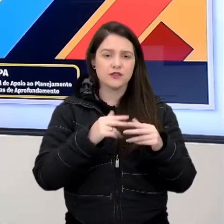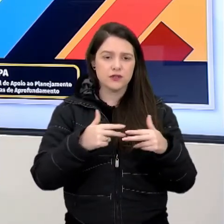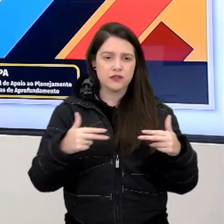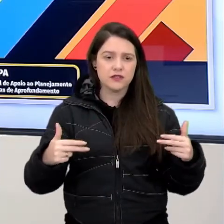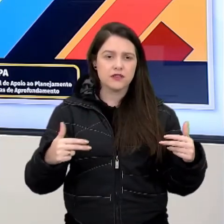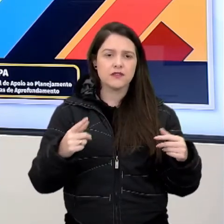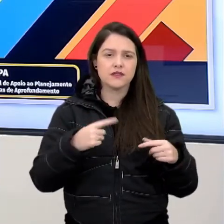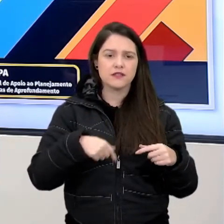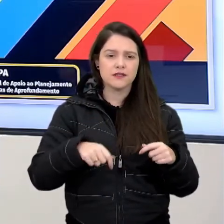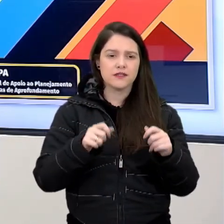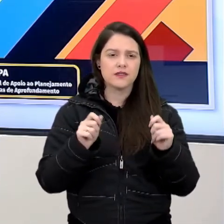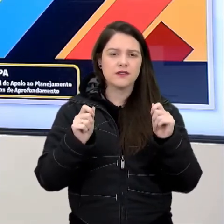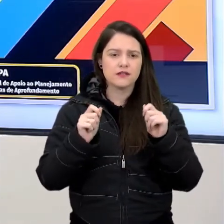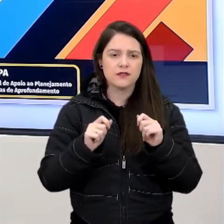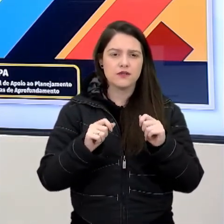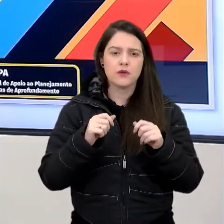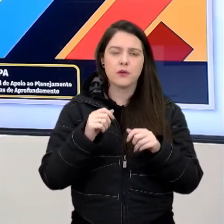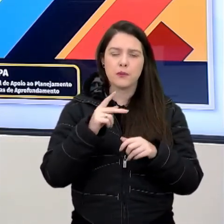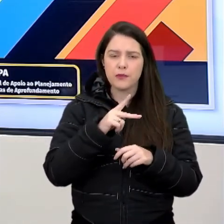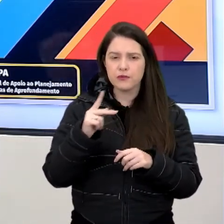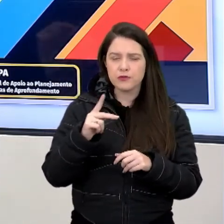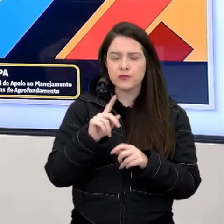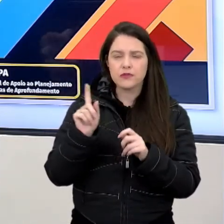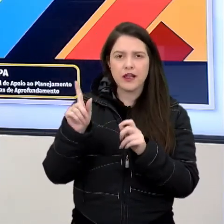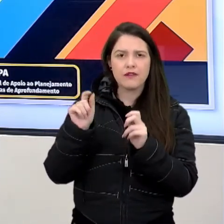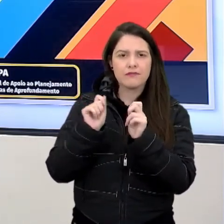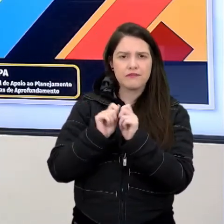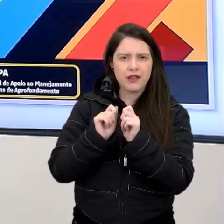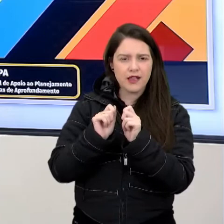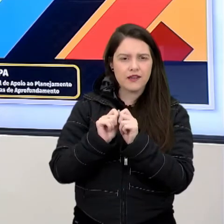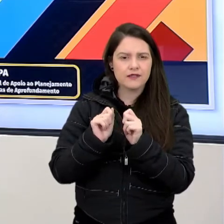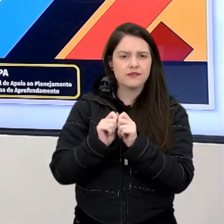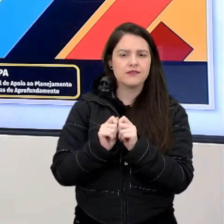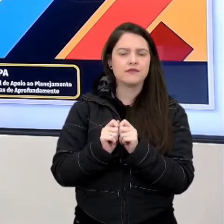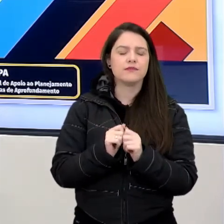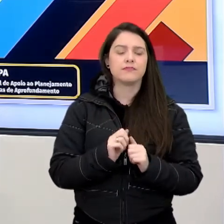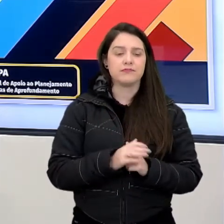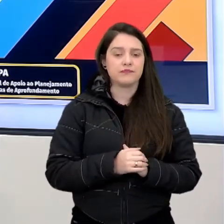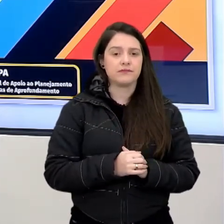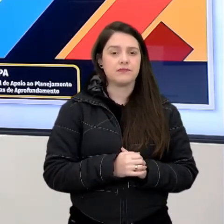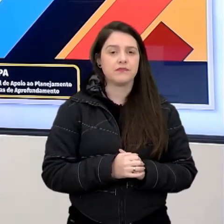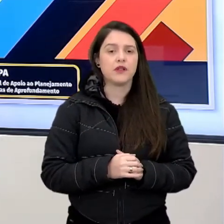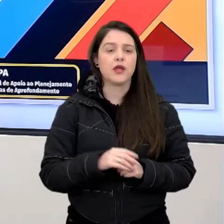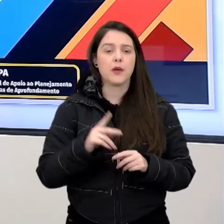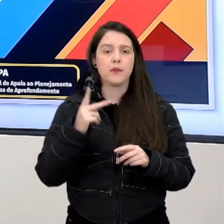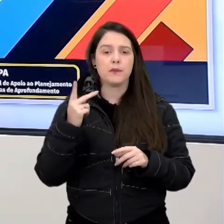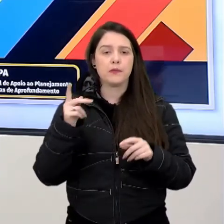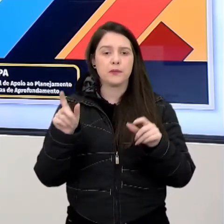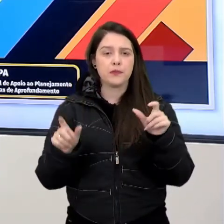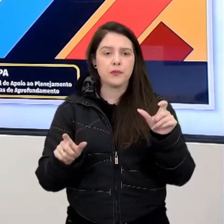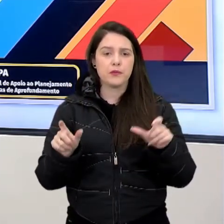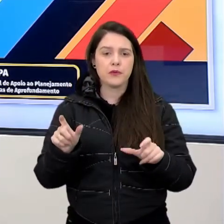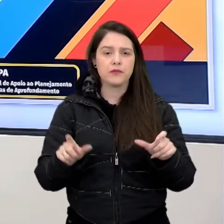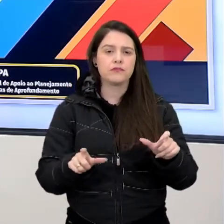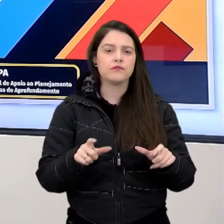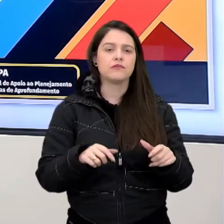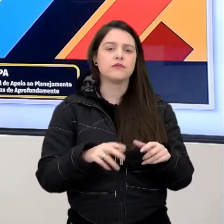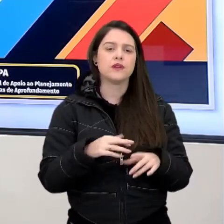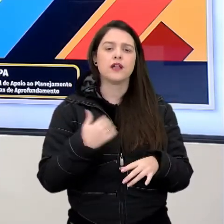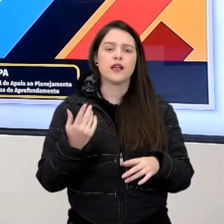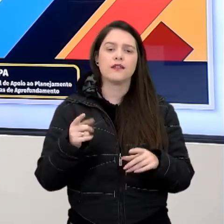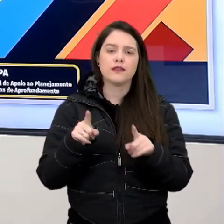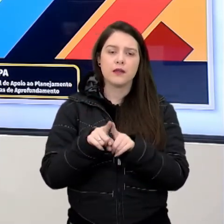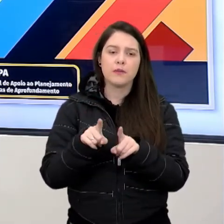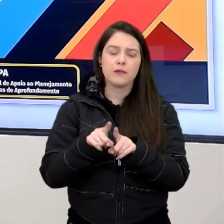quartas e quintas-feiras aí, ouvindo o professor Osmar falando, hashtag Quem Divide Multiplica, população em índice, me acostumei e tal. Aí,